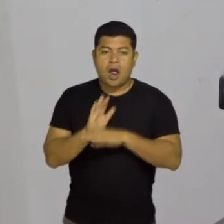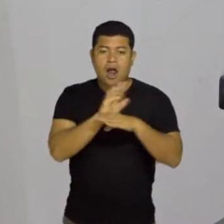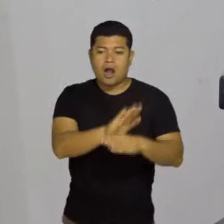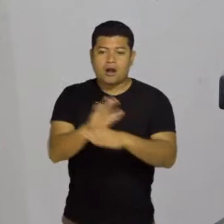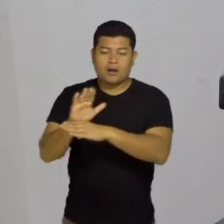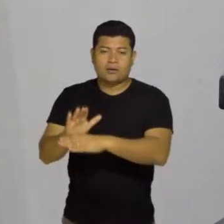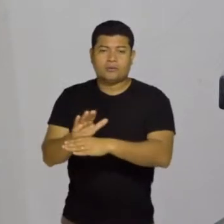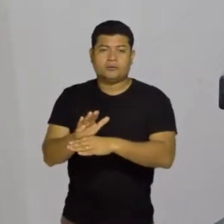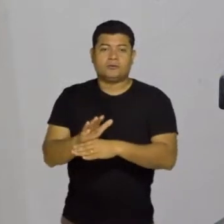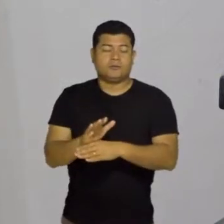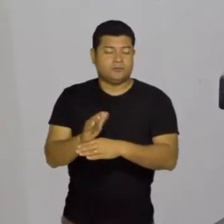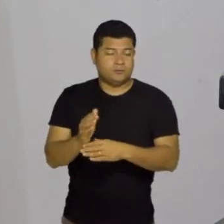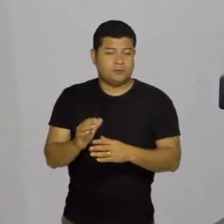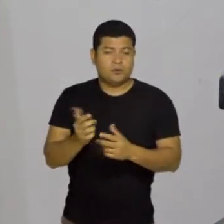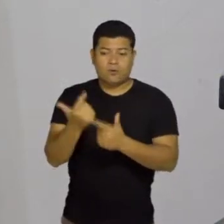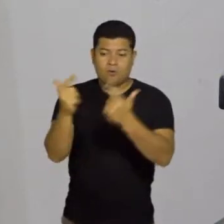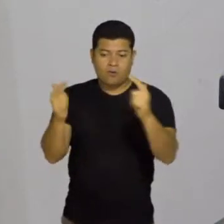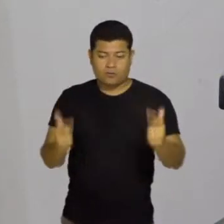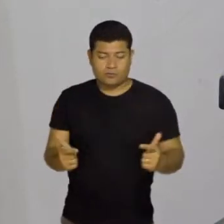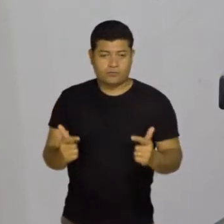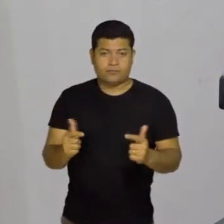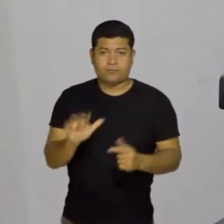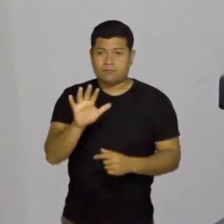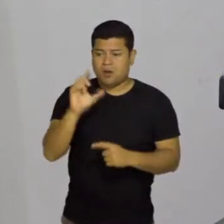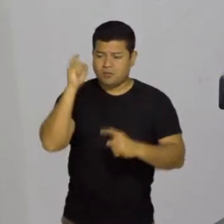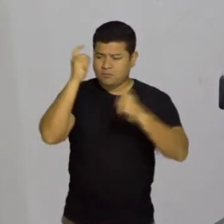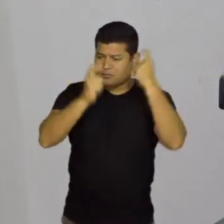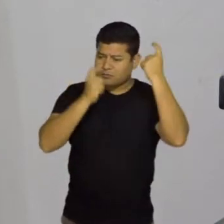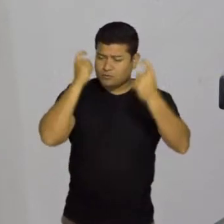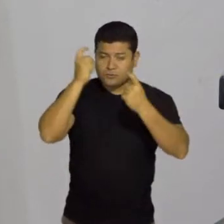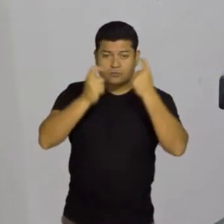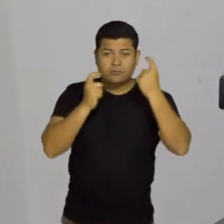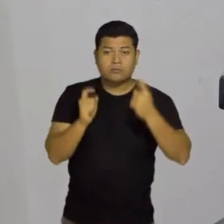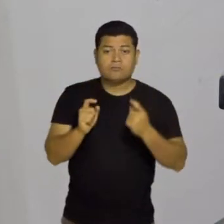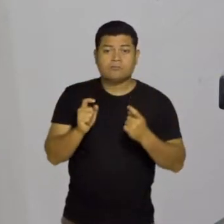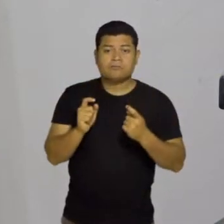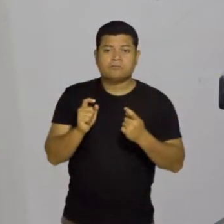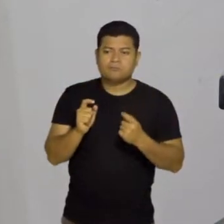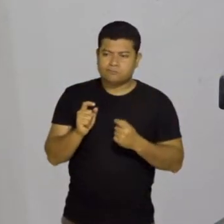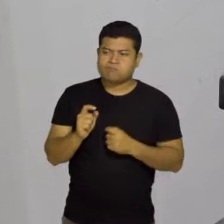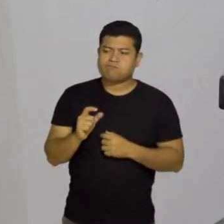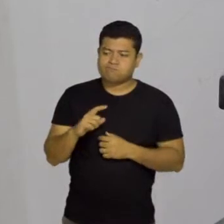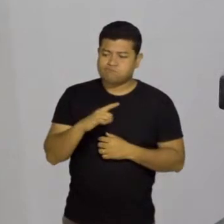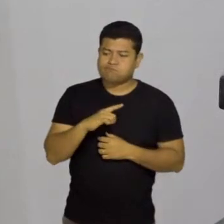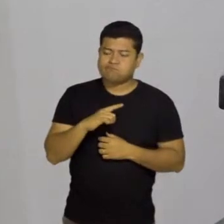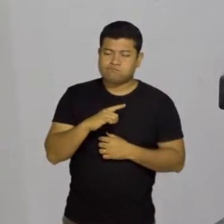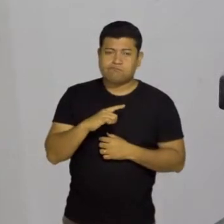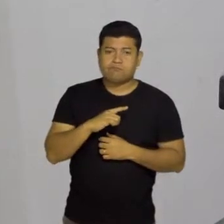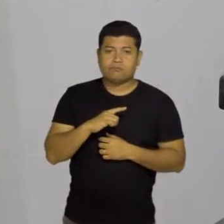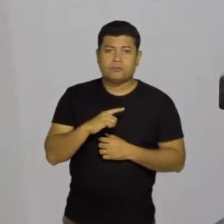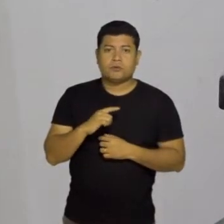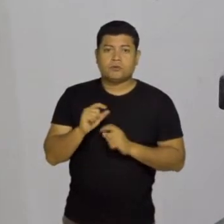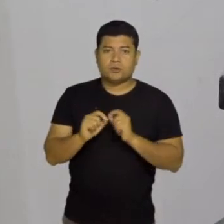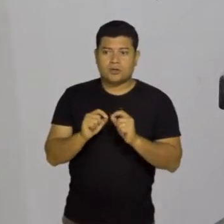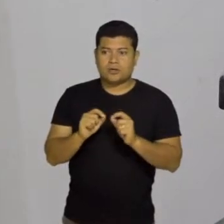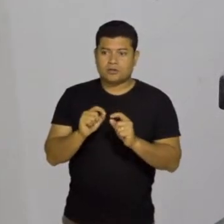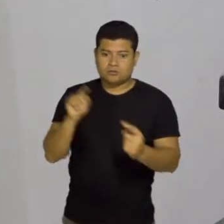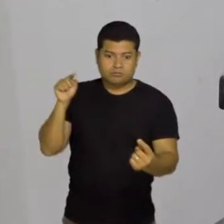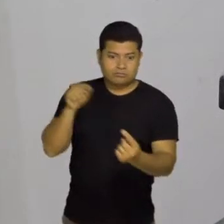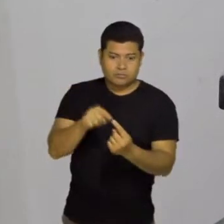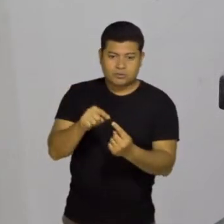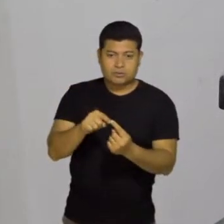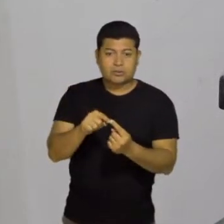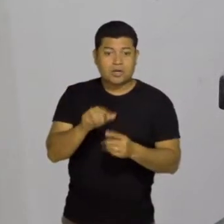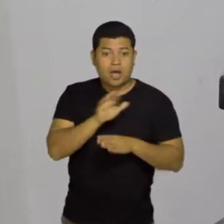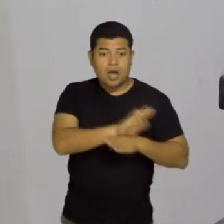catarinense. Mas com uma grande preocupação, presidente, com uma grande preocupação, levar aos nossos jovens de